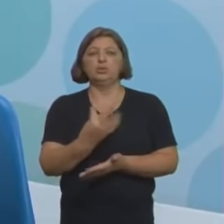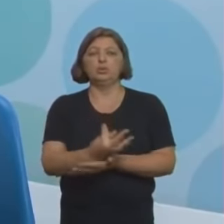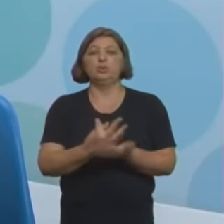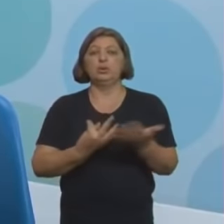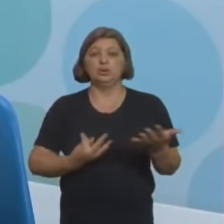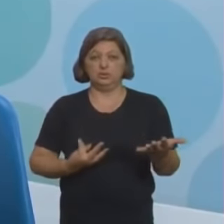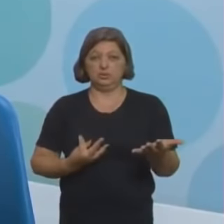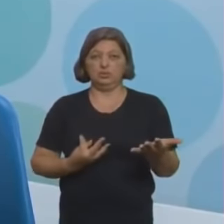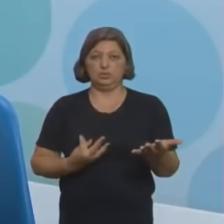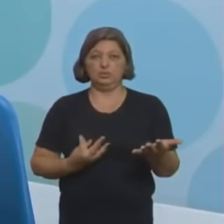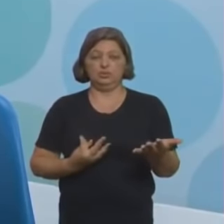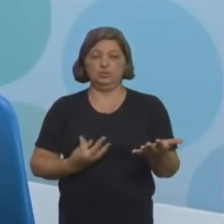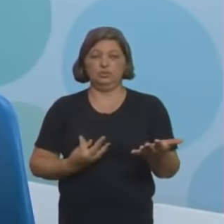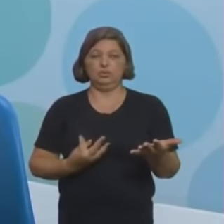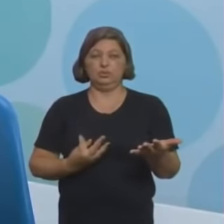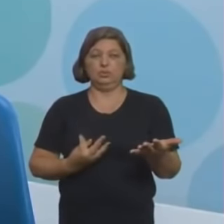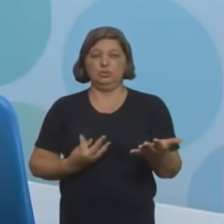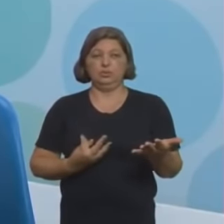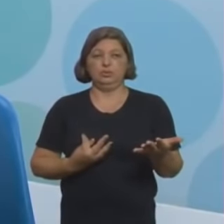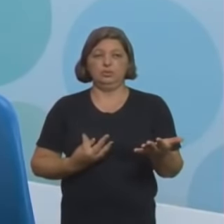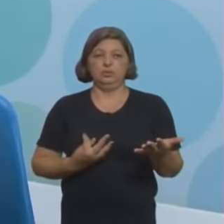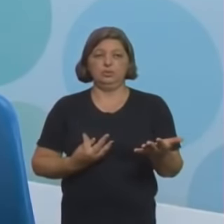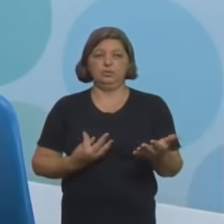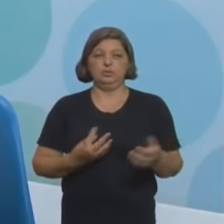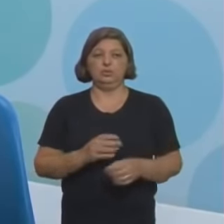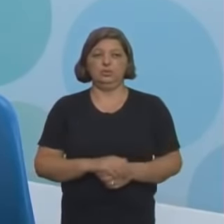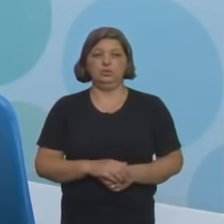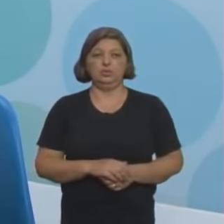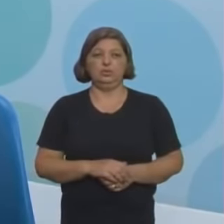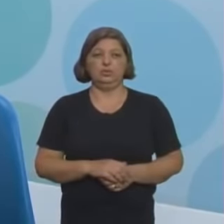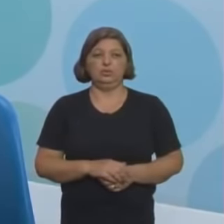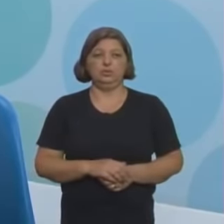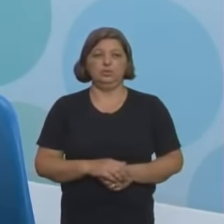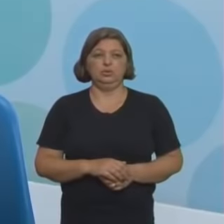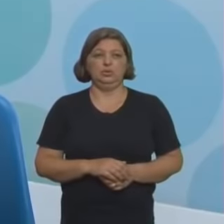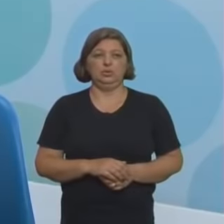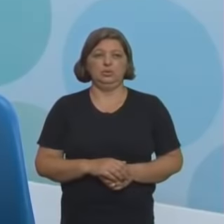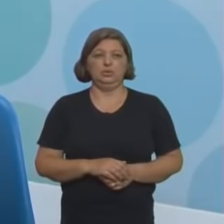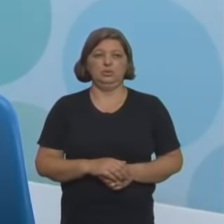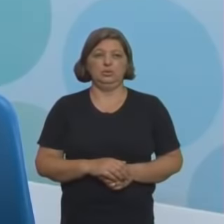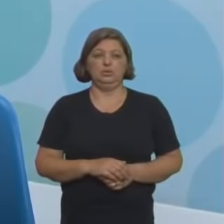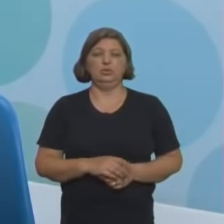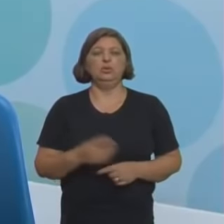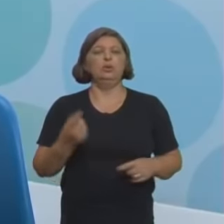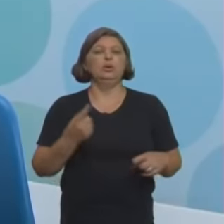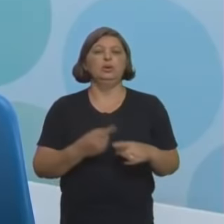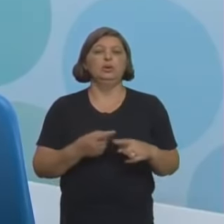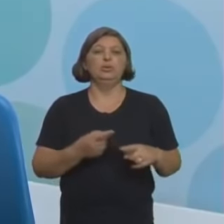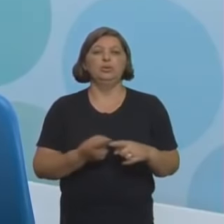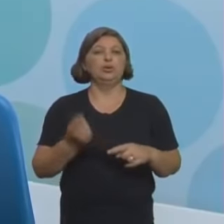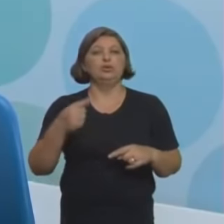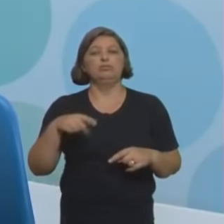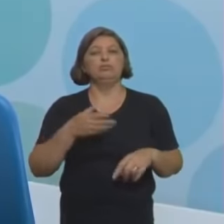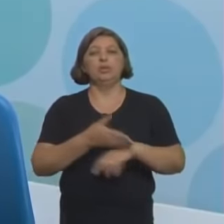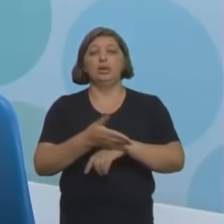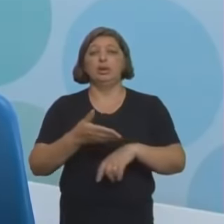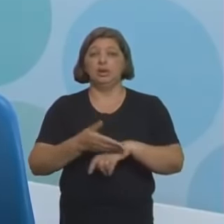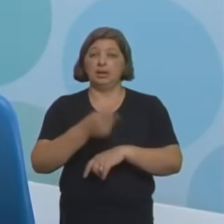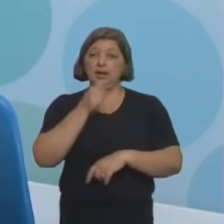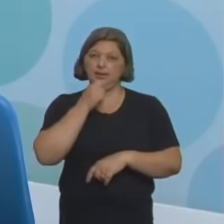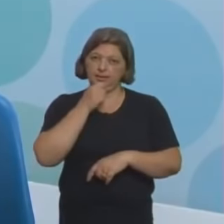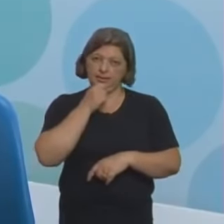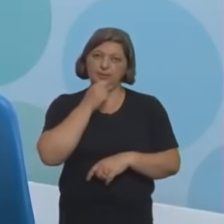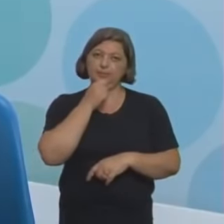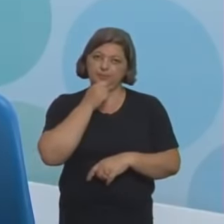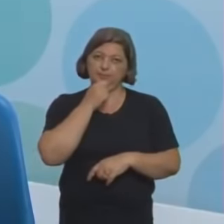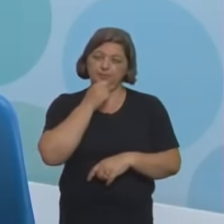né? Essa situação que eu li aqui. Por que vocês não têm acesso ainda, tá,